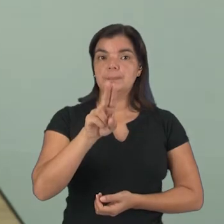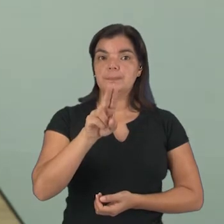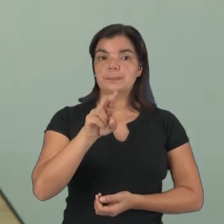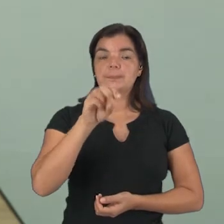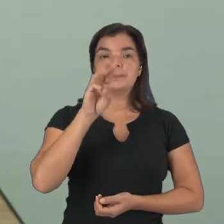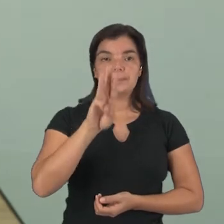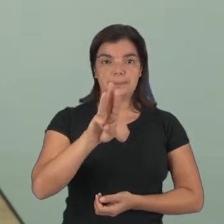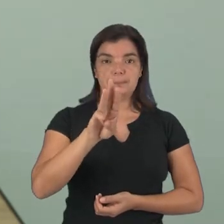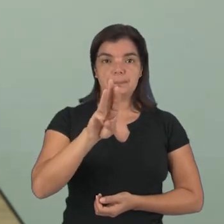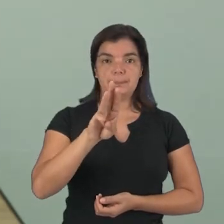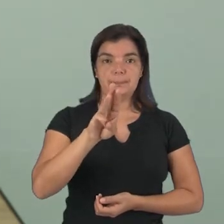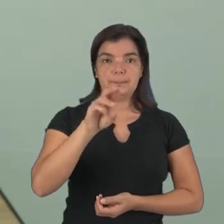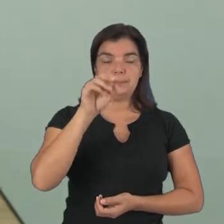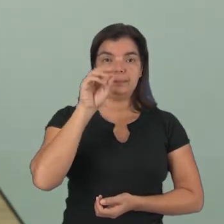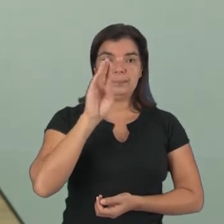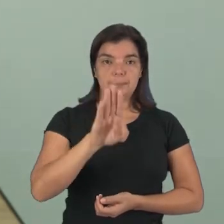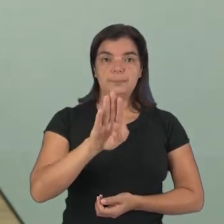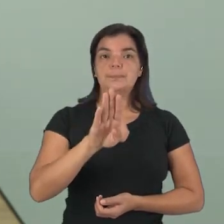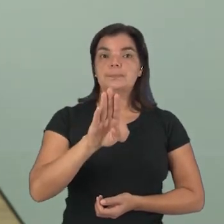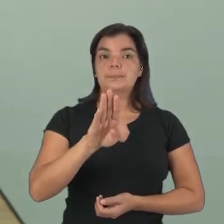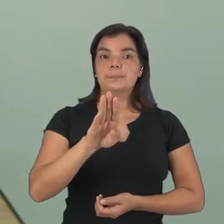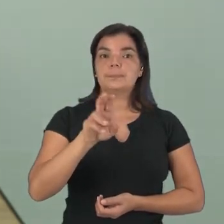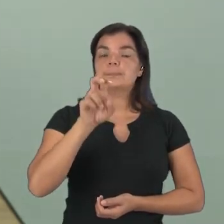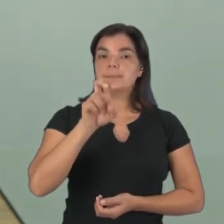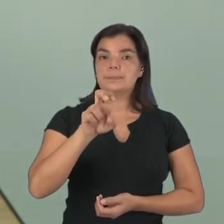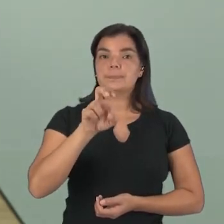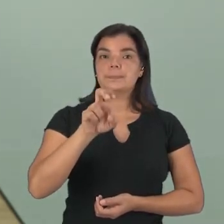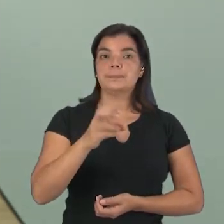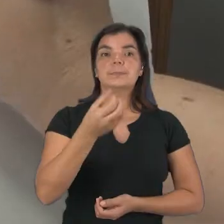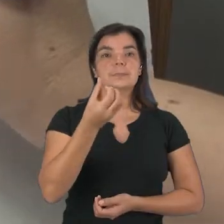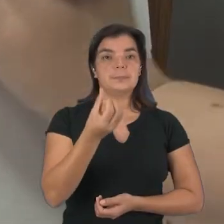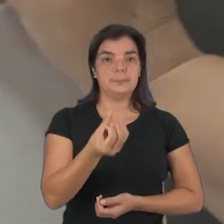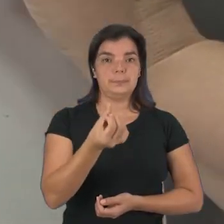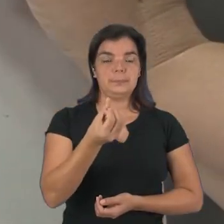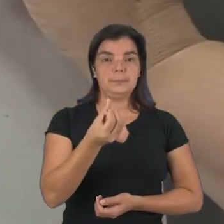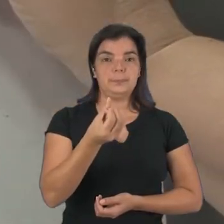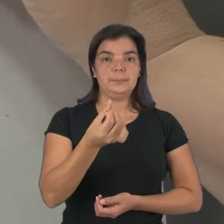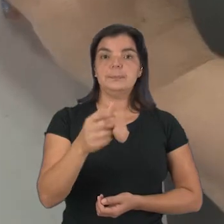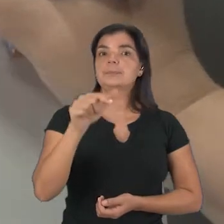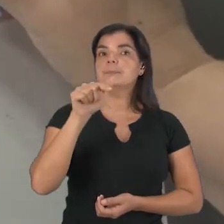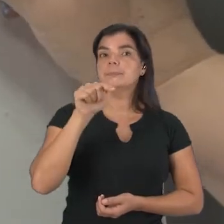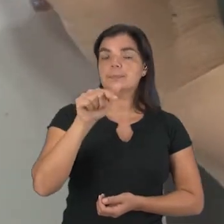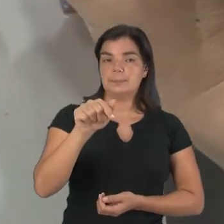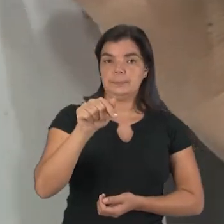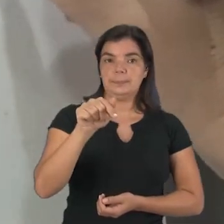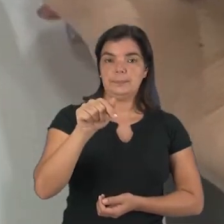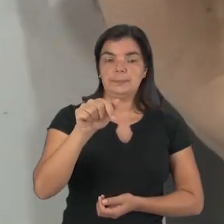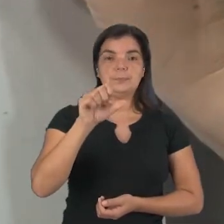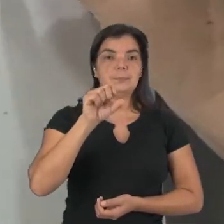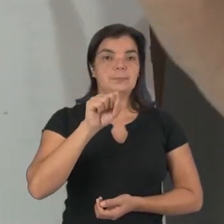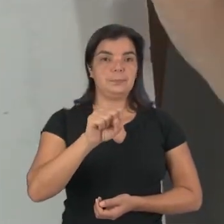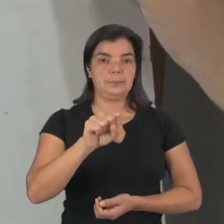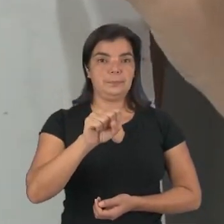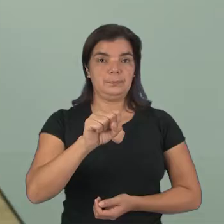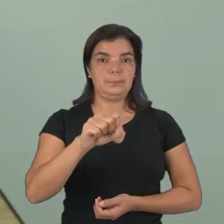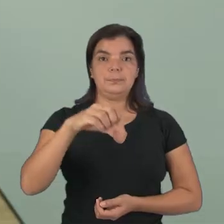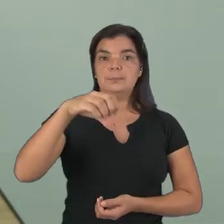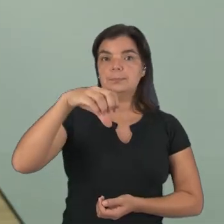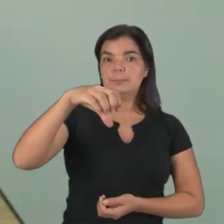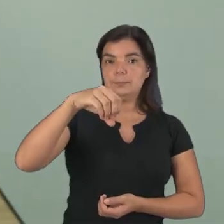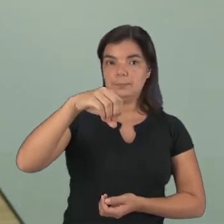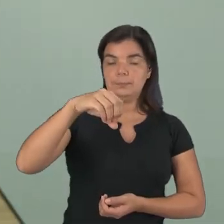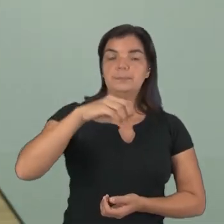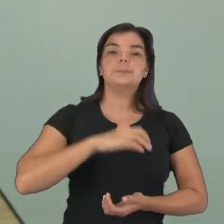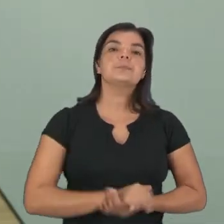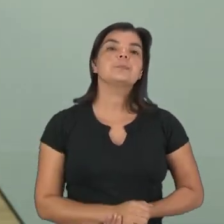2, 3, 4, 5, 6, 7, 8